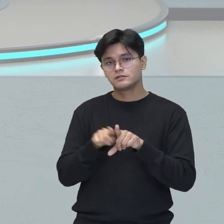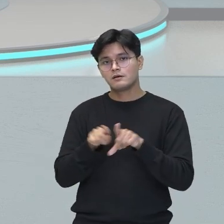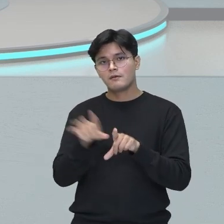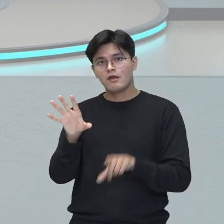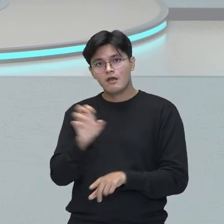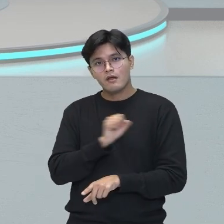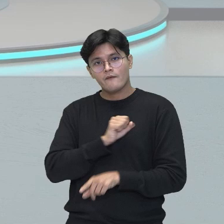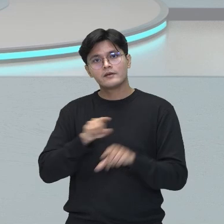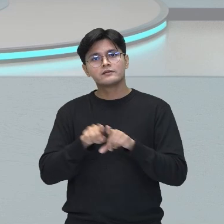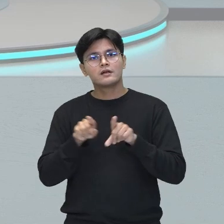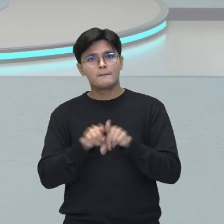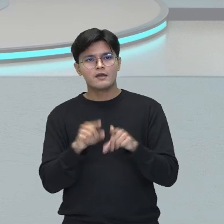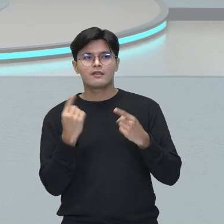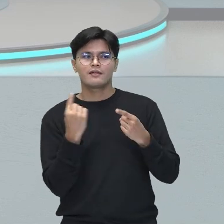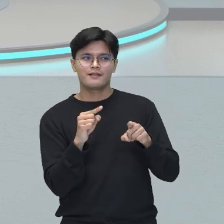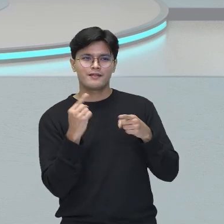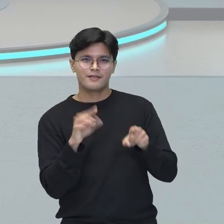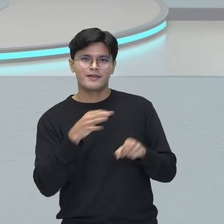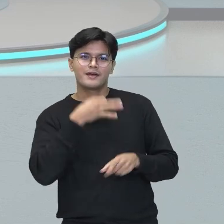e